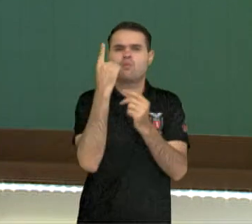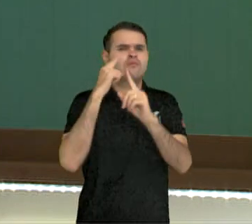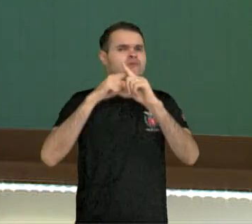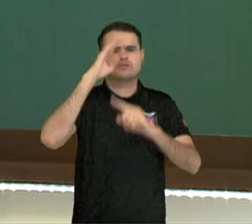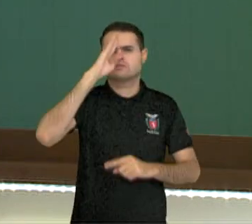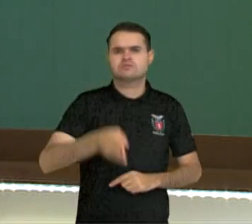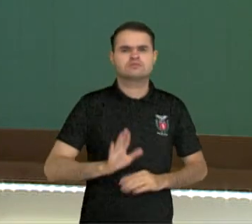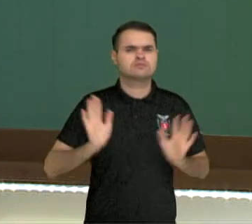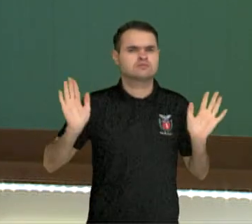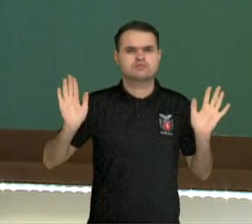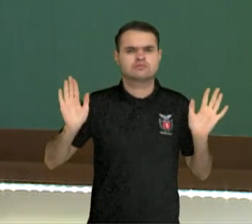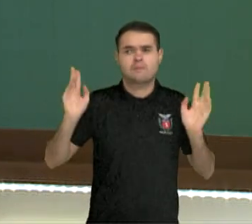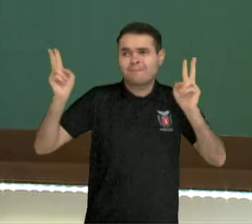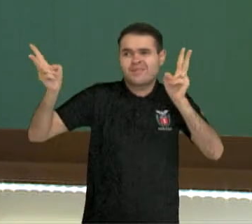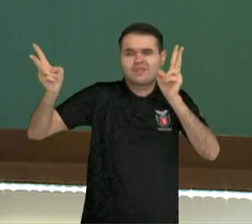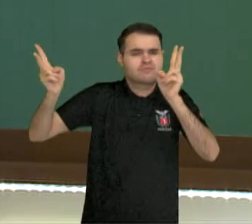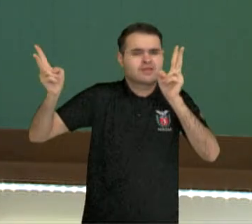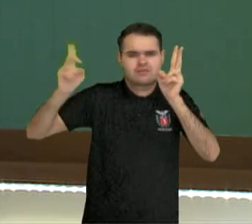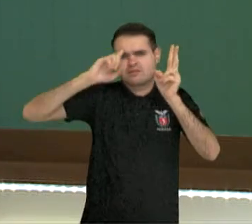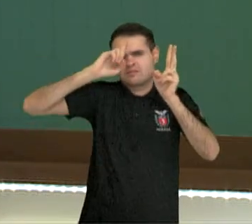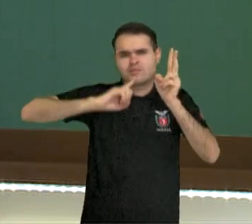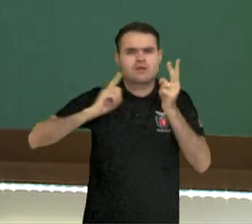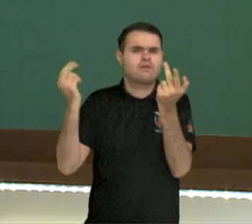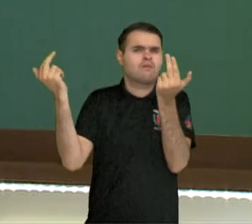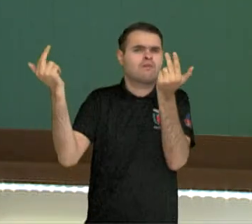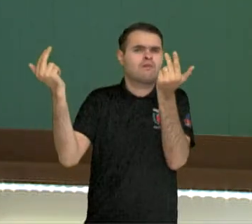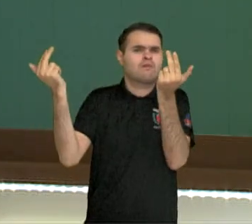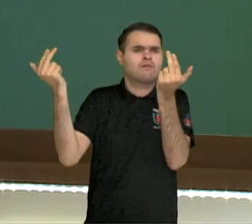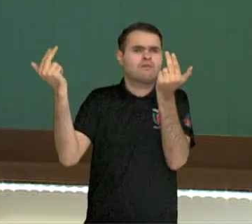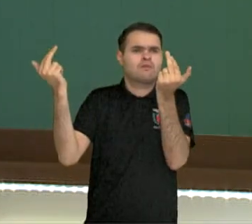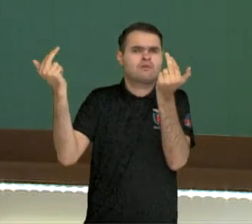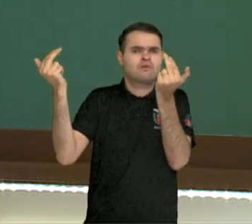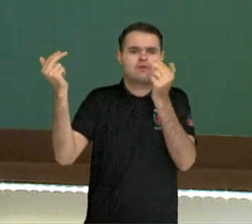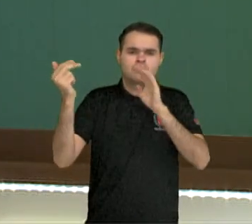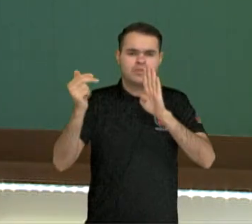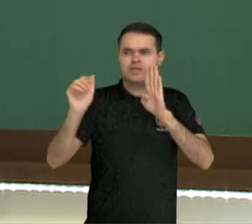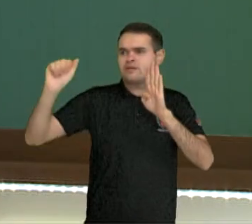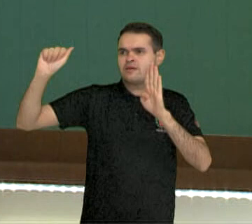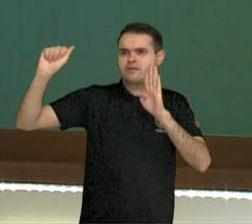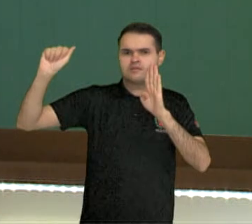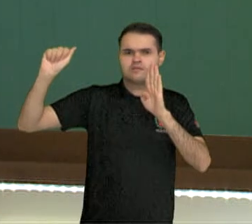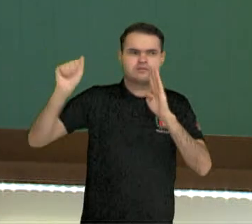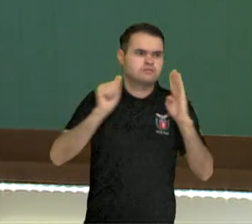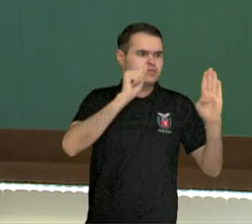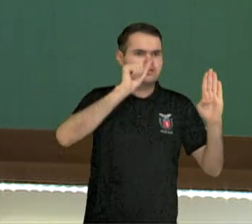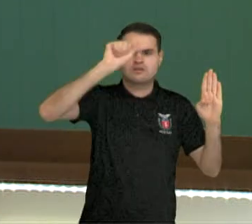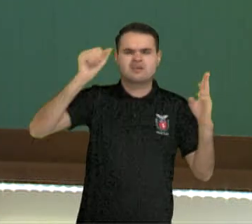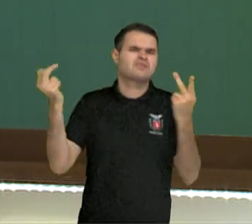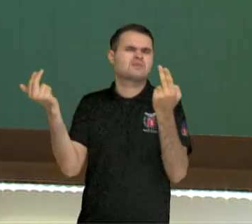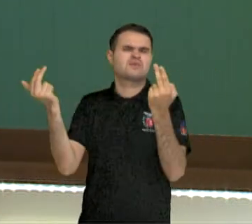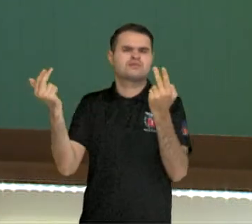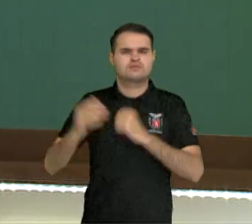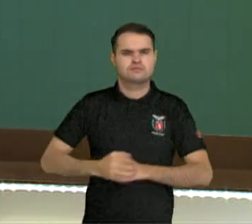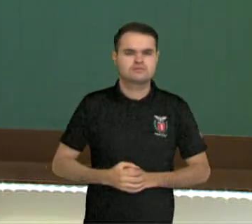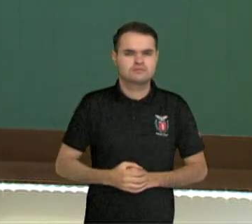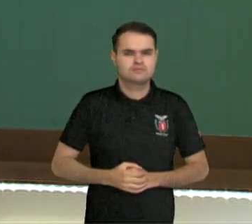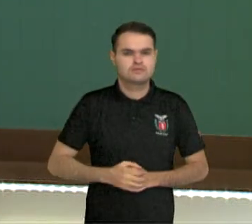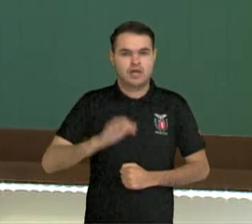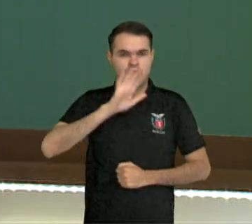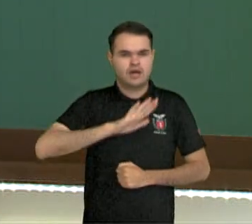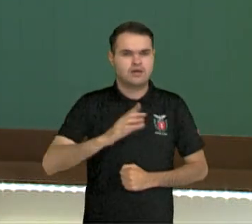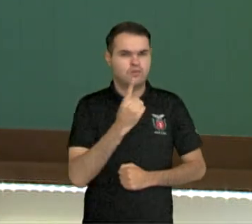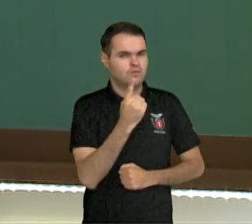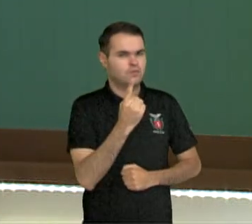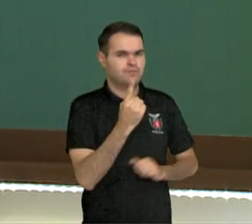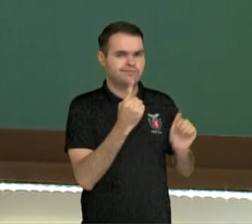ó, um retângulo de lado B por A. B por A, ok? Então, vamos lá. A área 1, a área